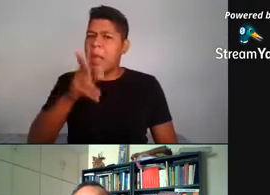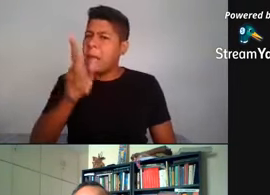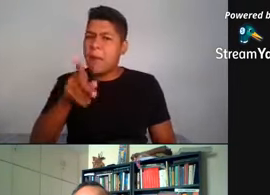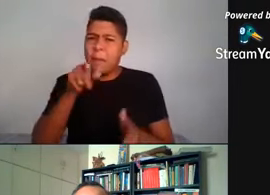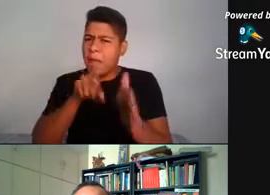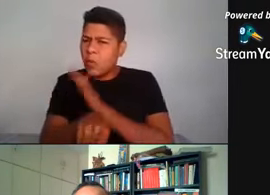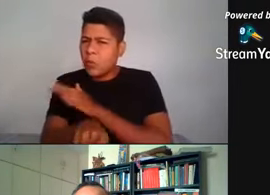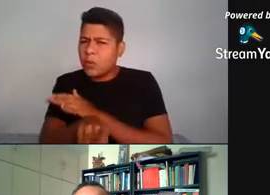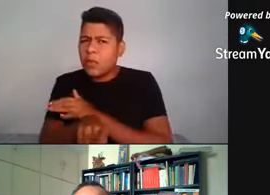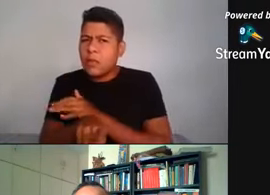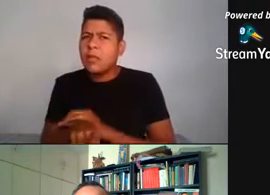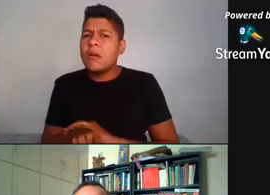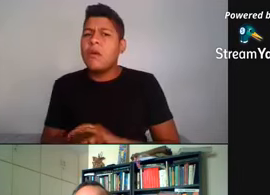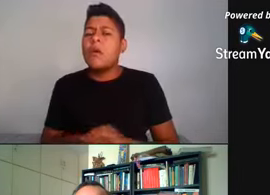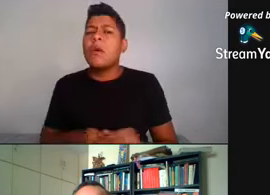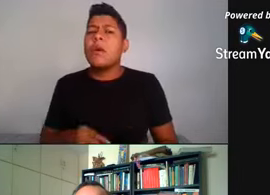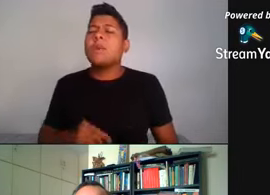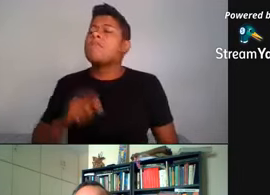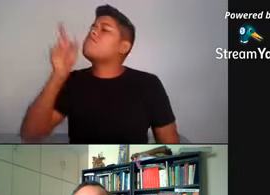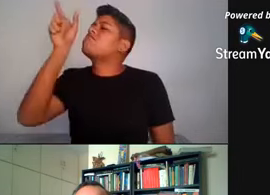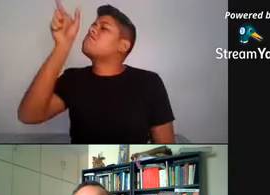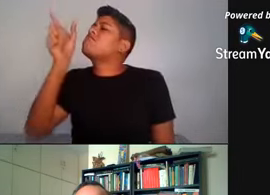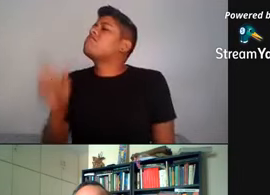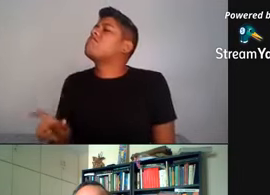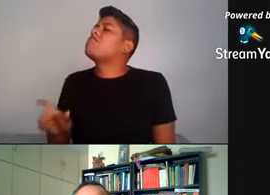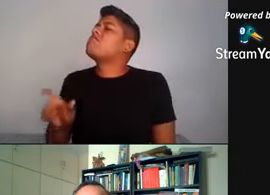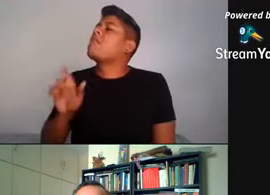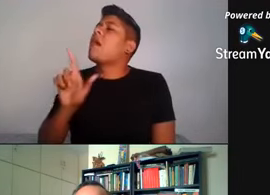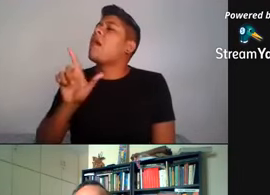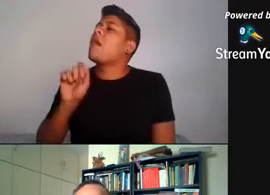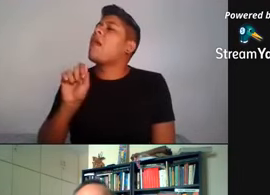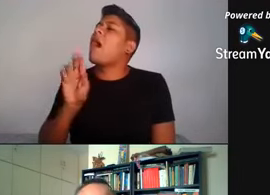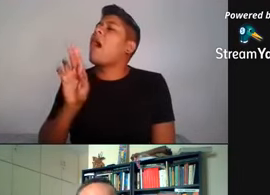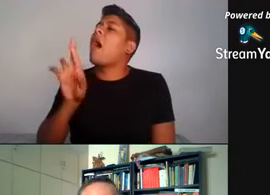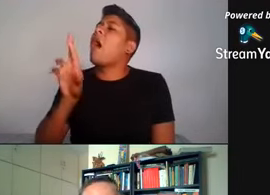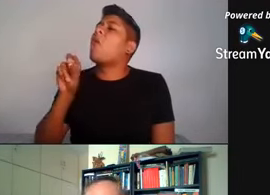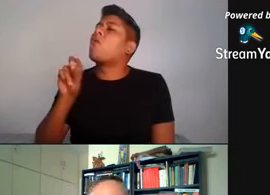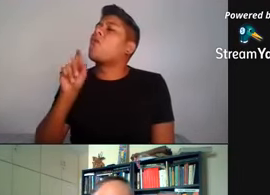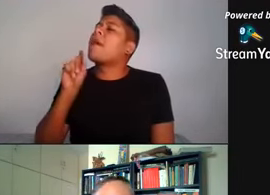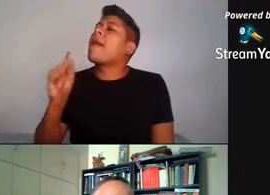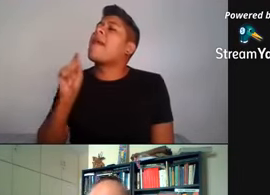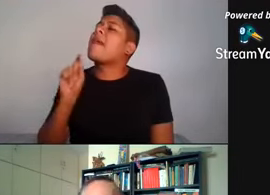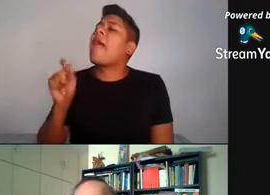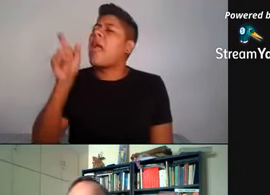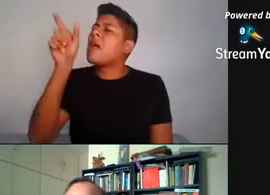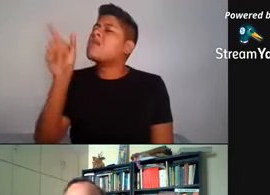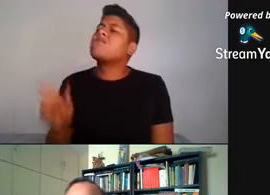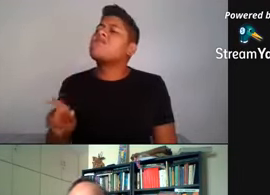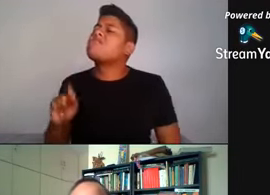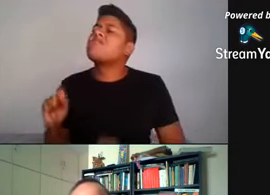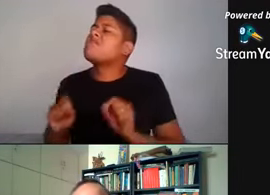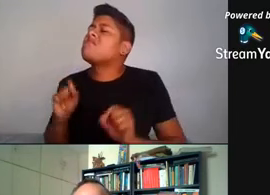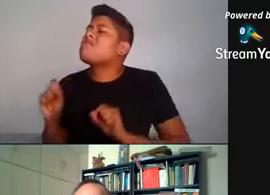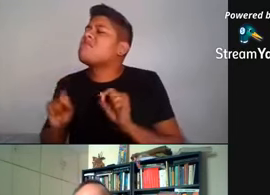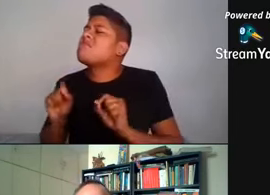Gostaria de saber como você se apresenta, né? Quem é o doutor Lauro?